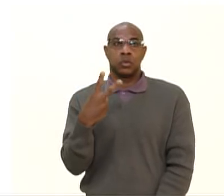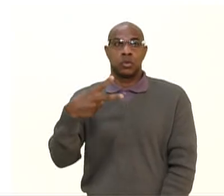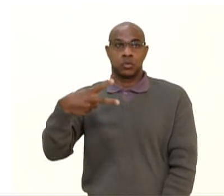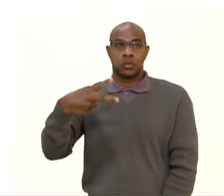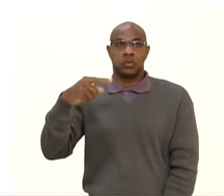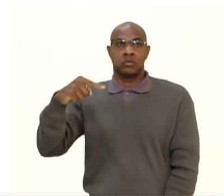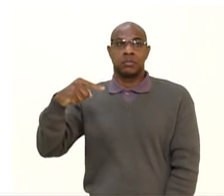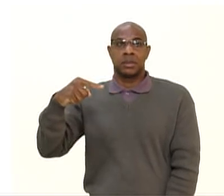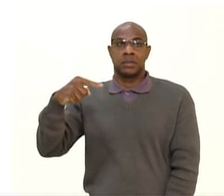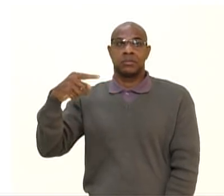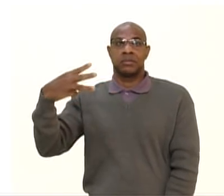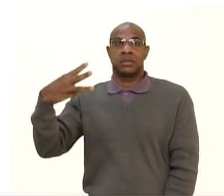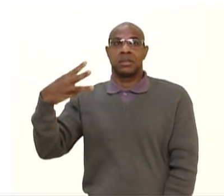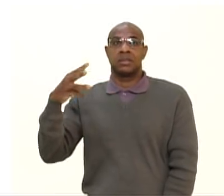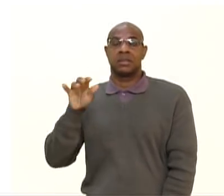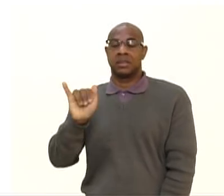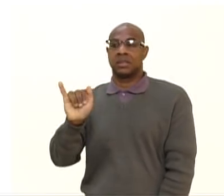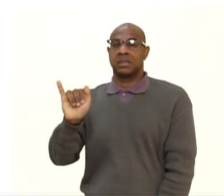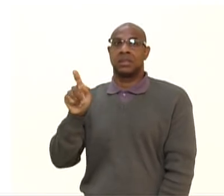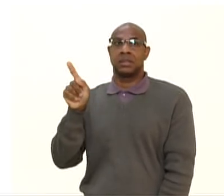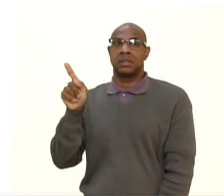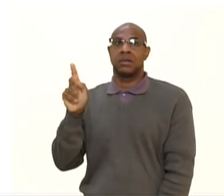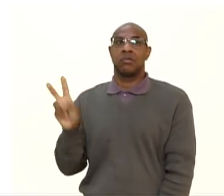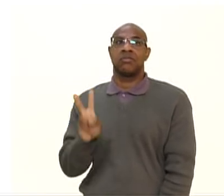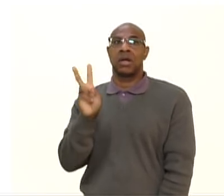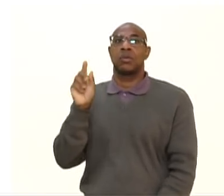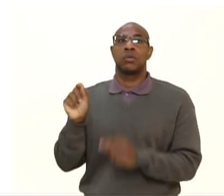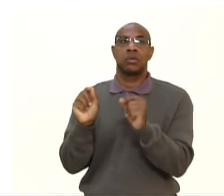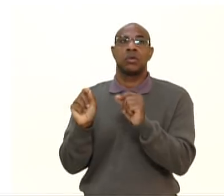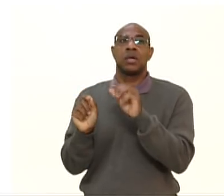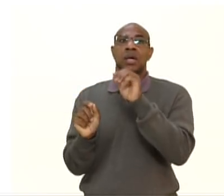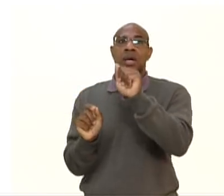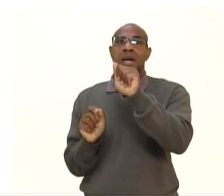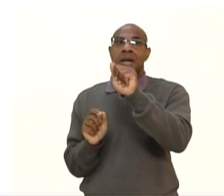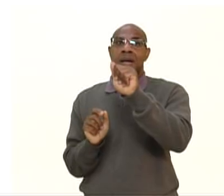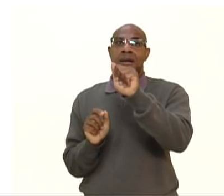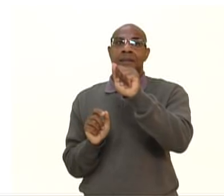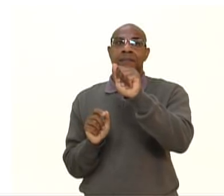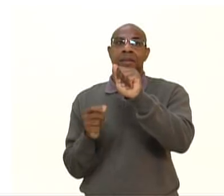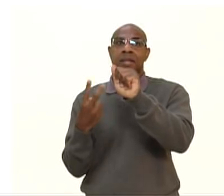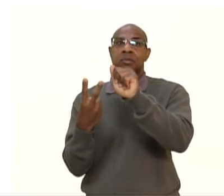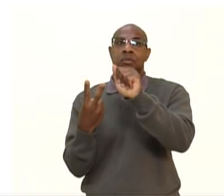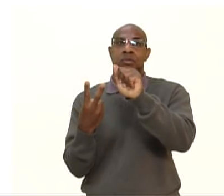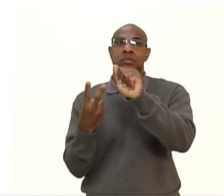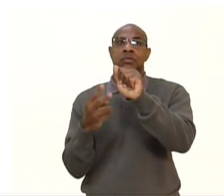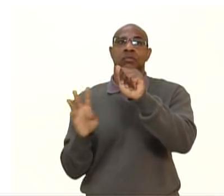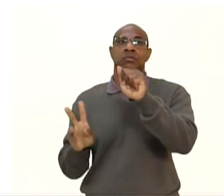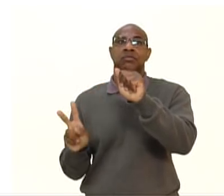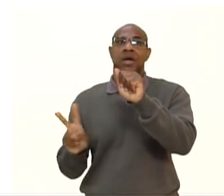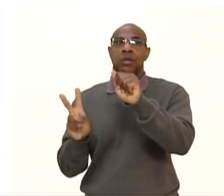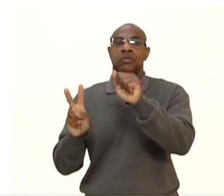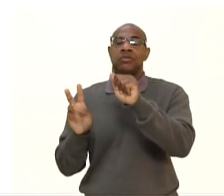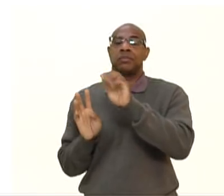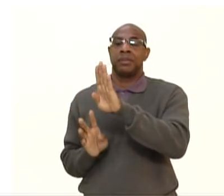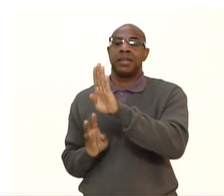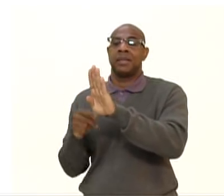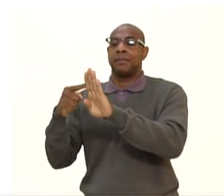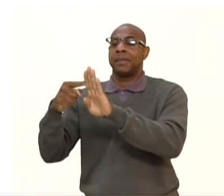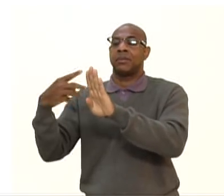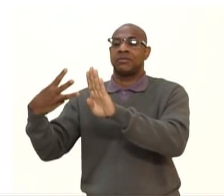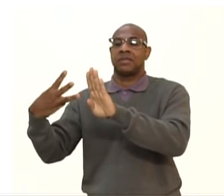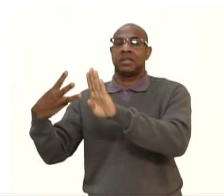uma fórmula, o valor de A é 2, o valor de B, menos 3. Aplicando